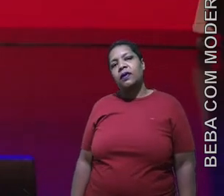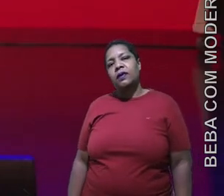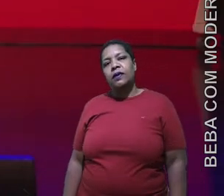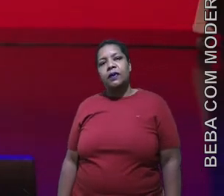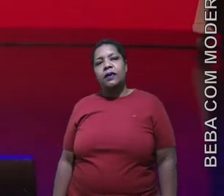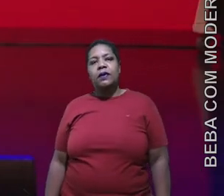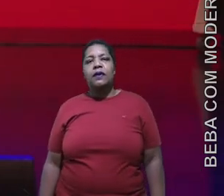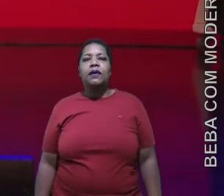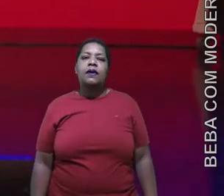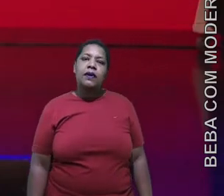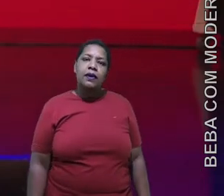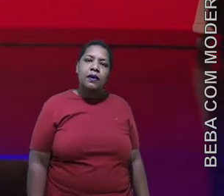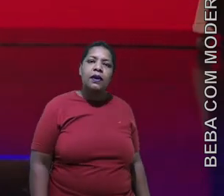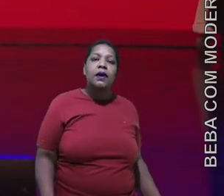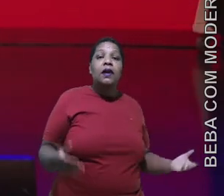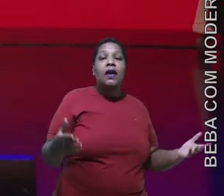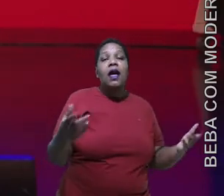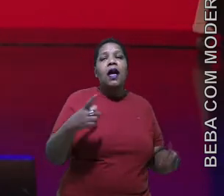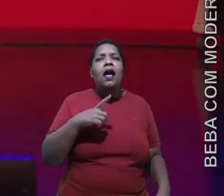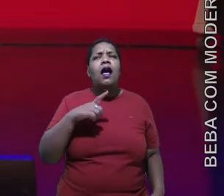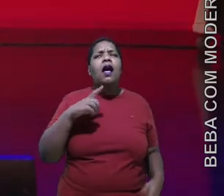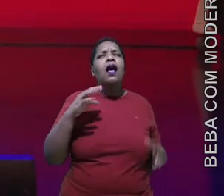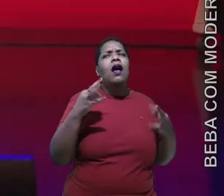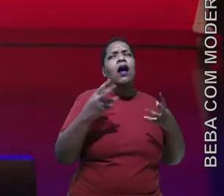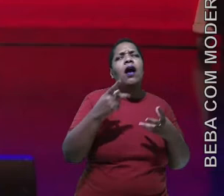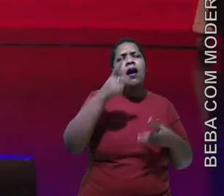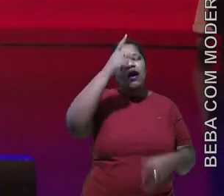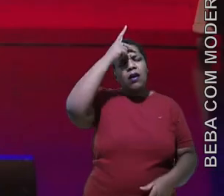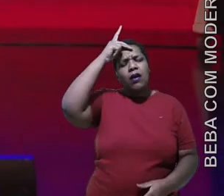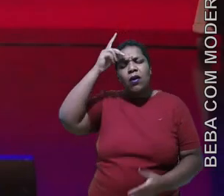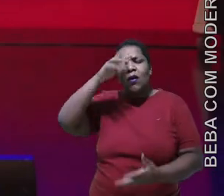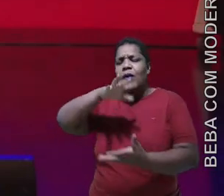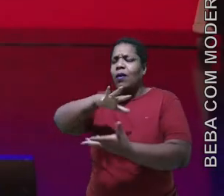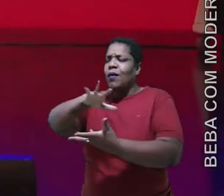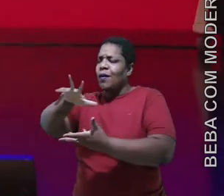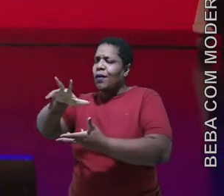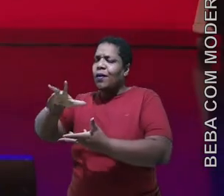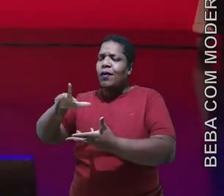o meu Deus um mundo